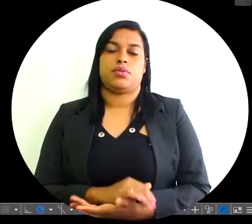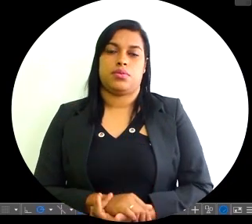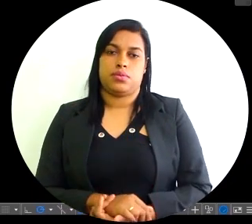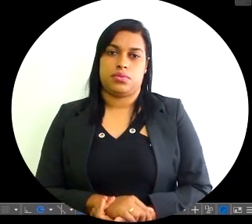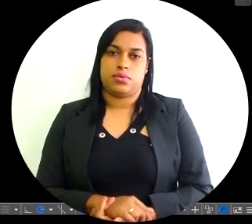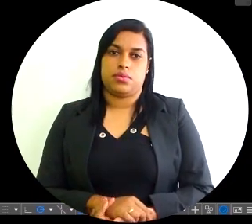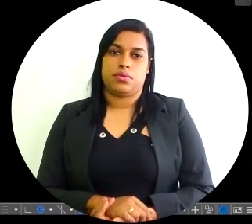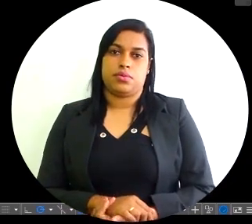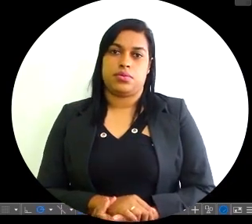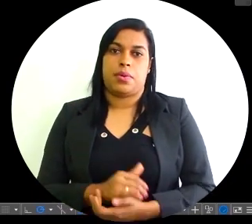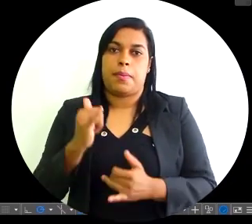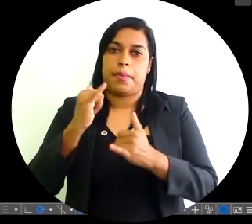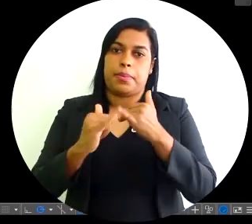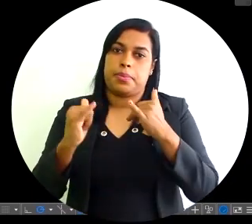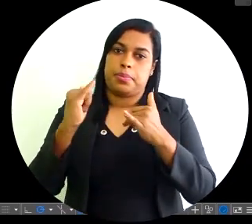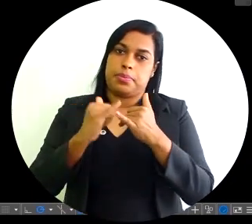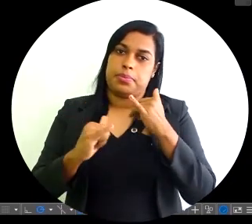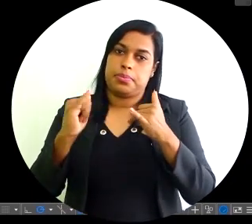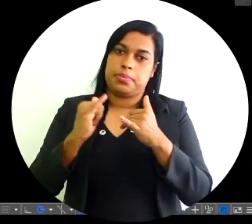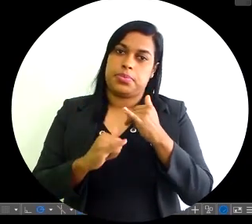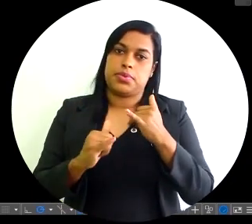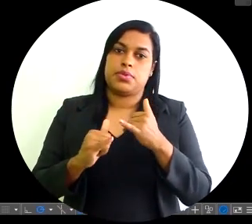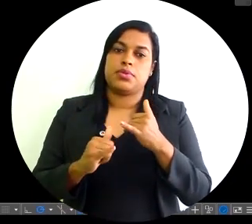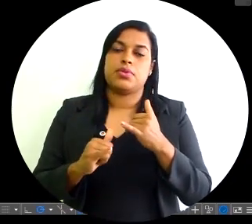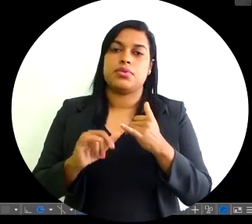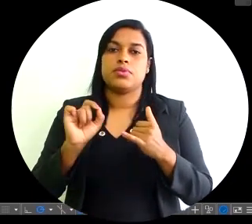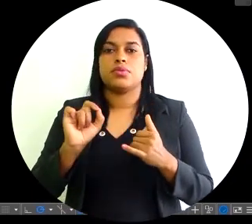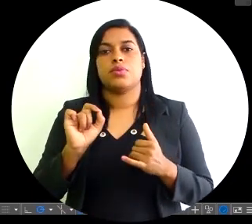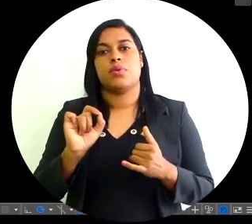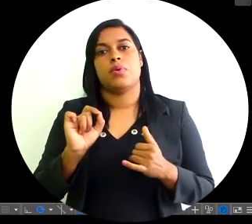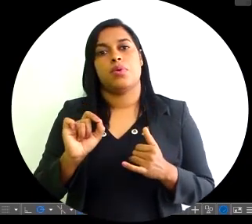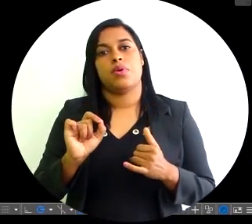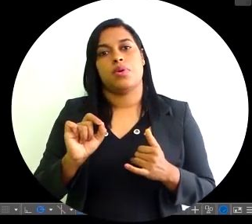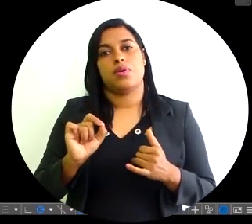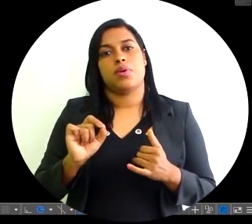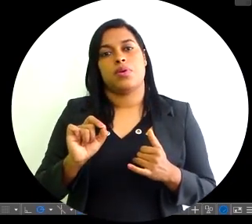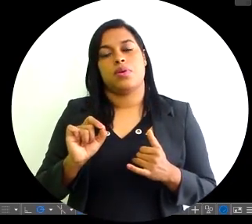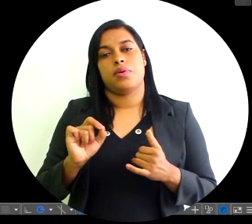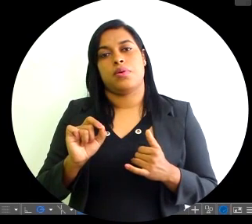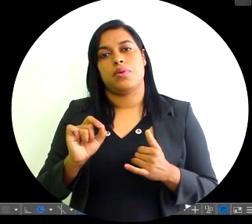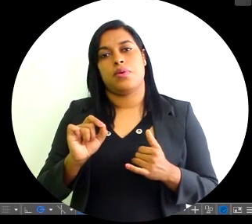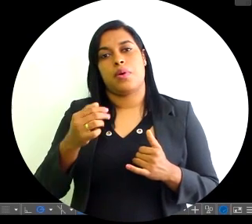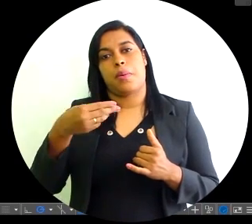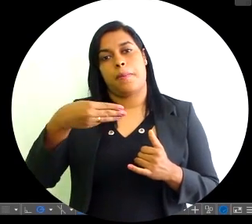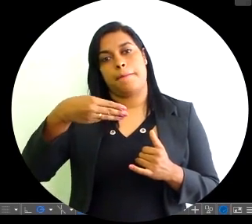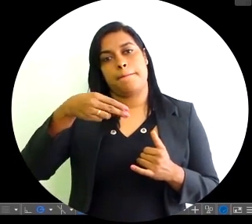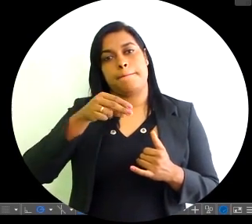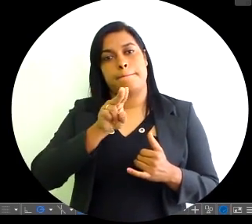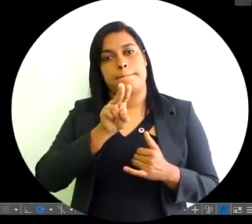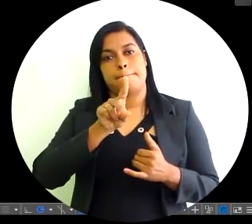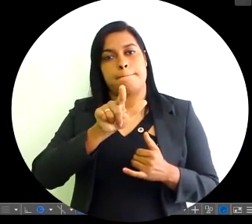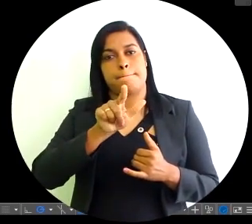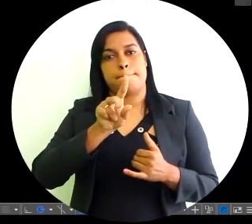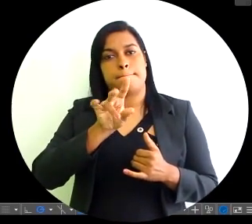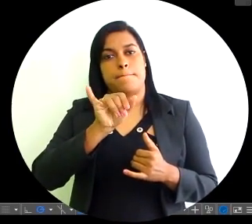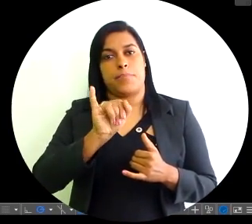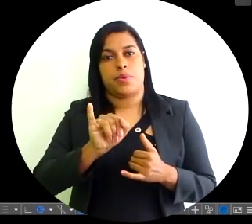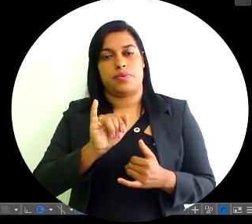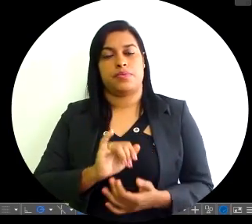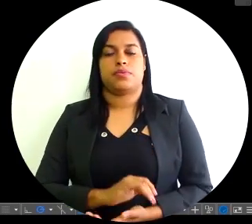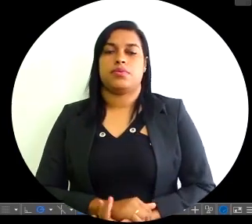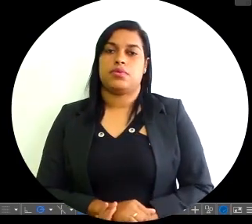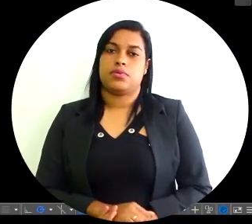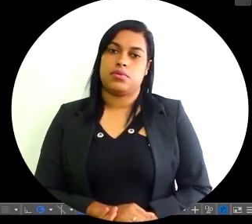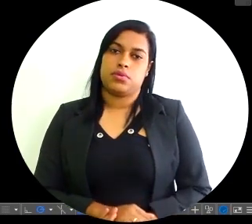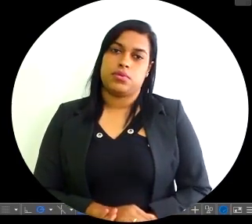figura. Ela é muito semelhante a ordem do comando, é muito semelhante ao Move, que nós